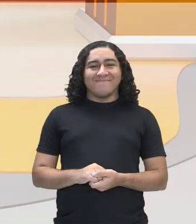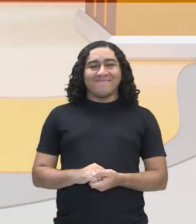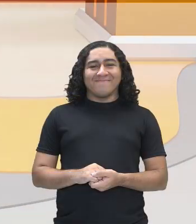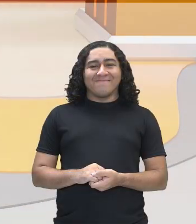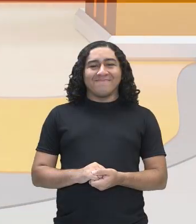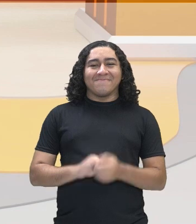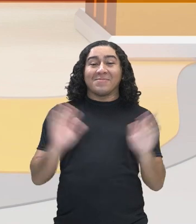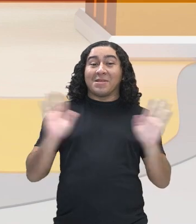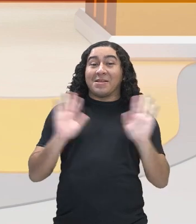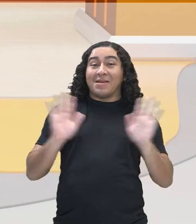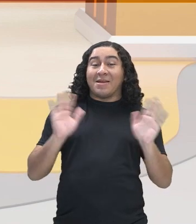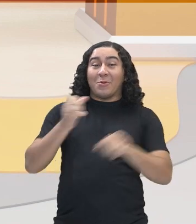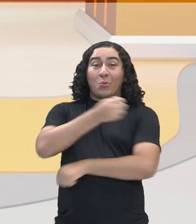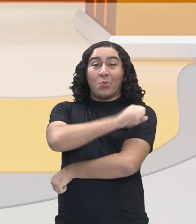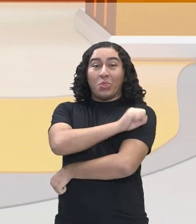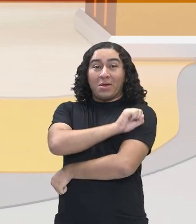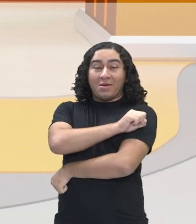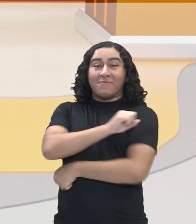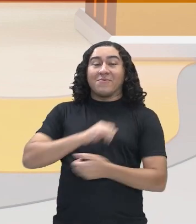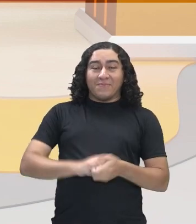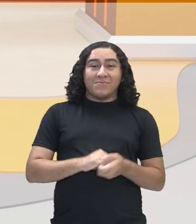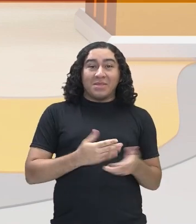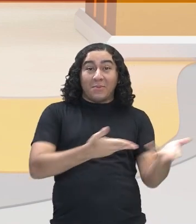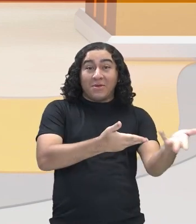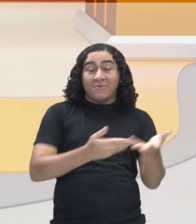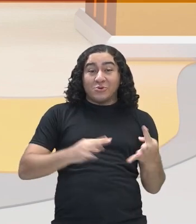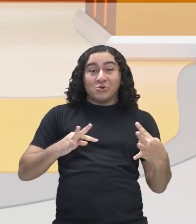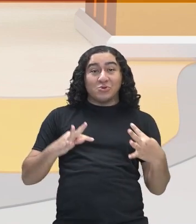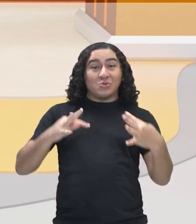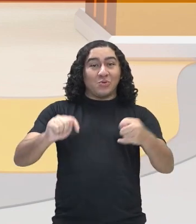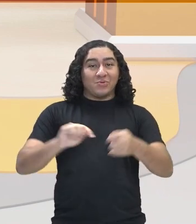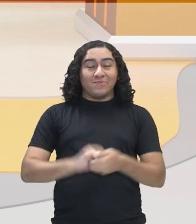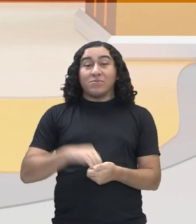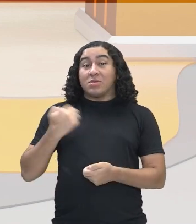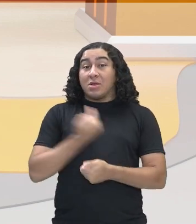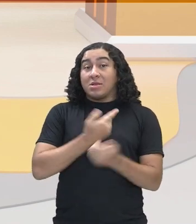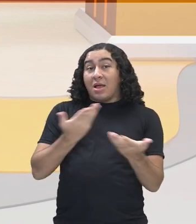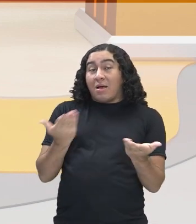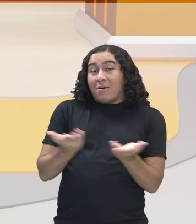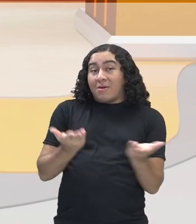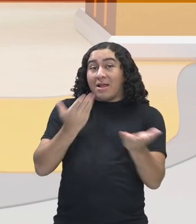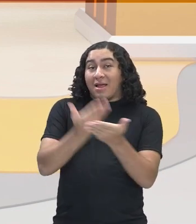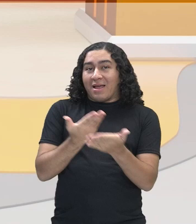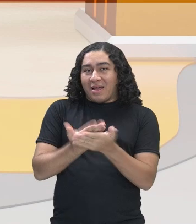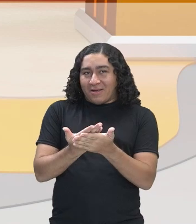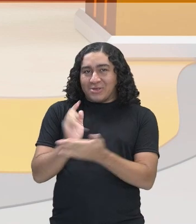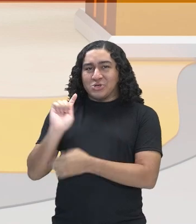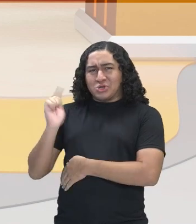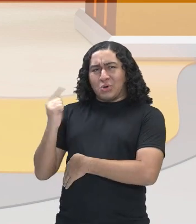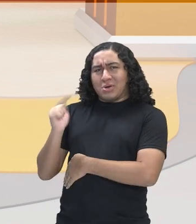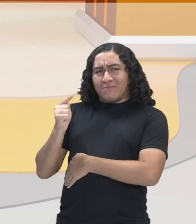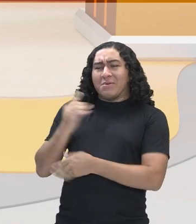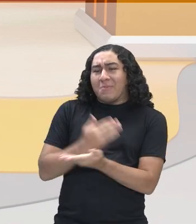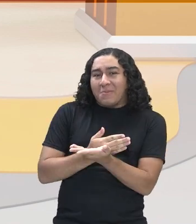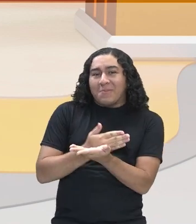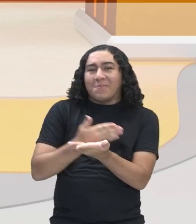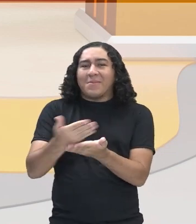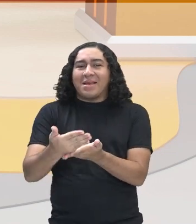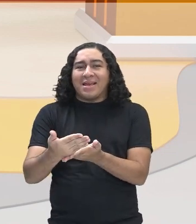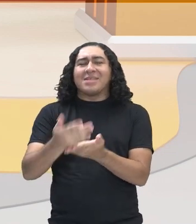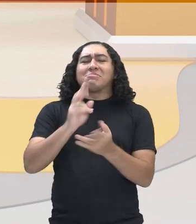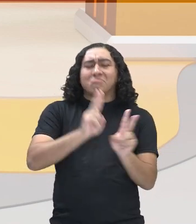aí, pessoal do 8º ano, sejam todos bem-vindos. Estamos aqui nas nossas aulas de geografia, iniciando, né, nas